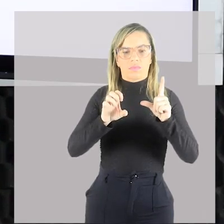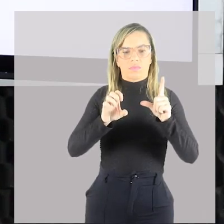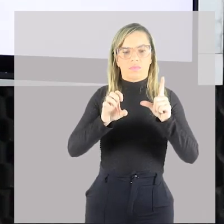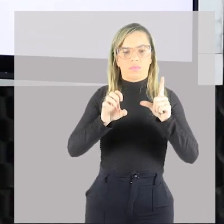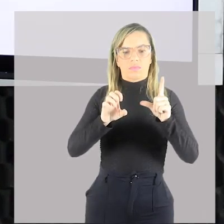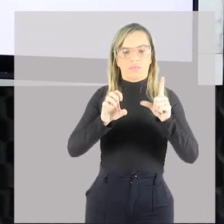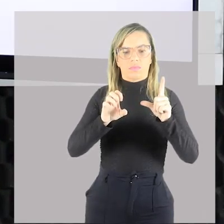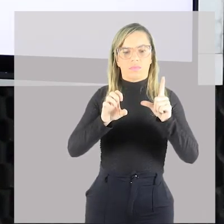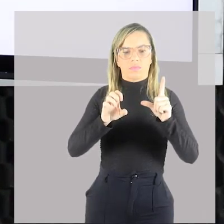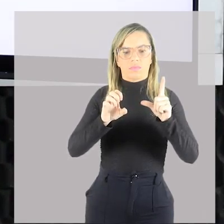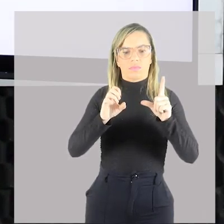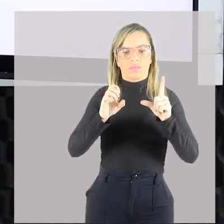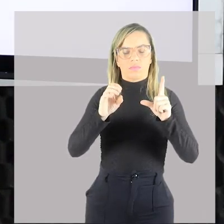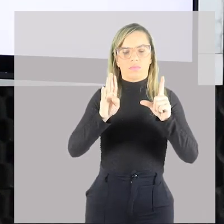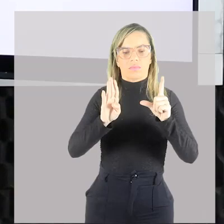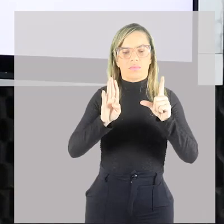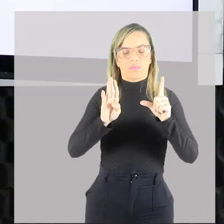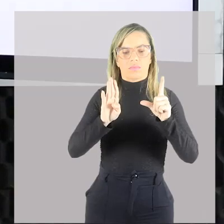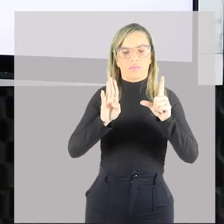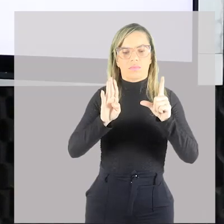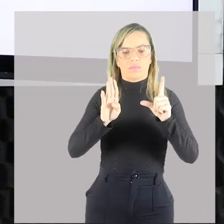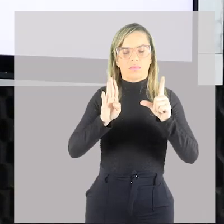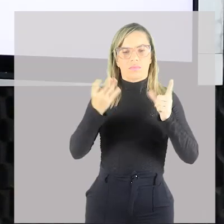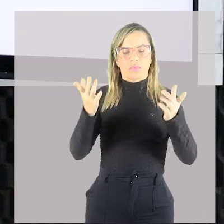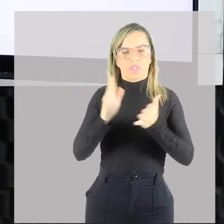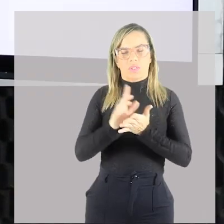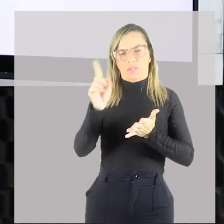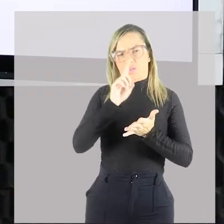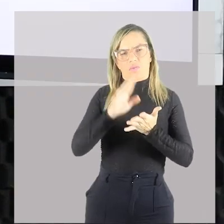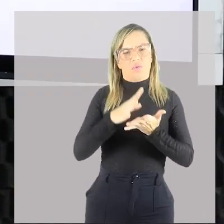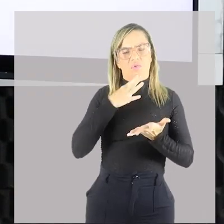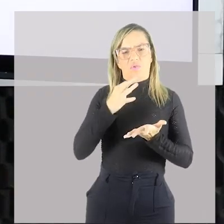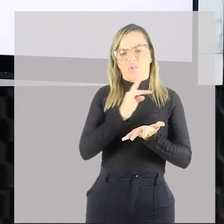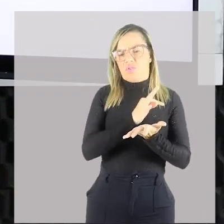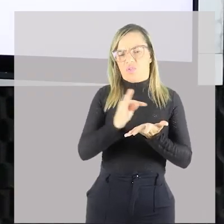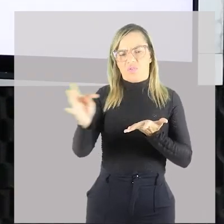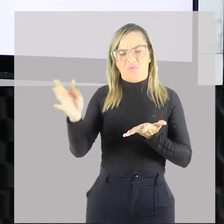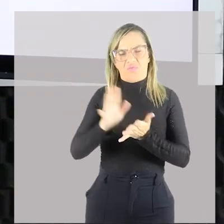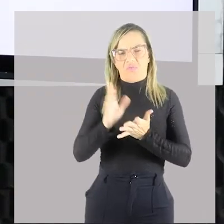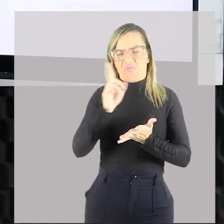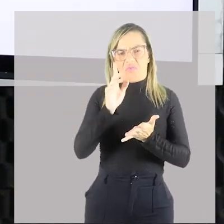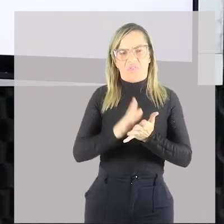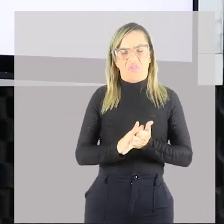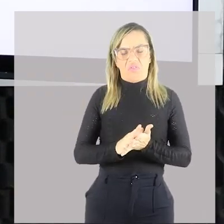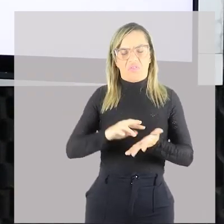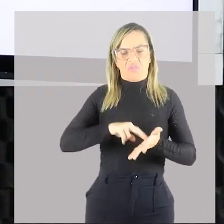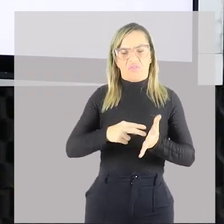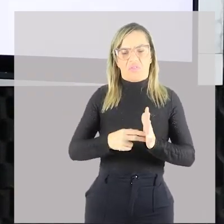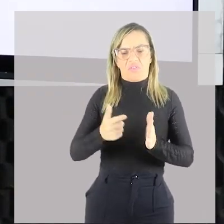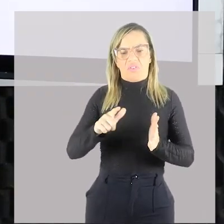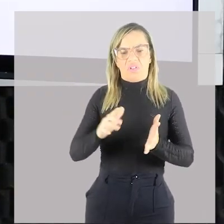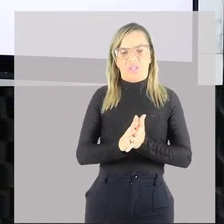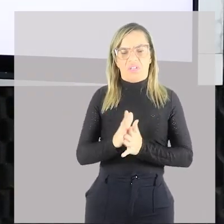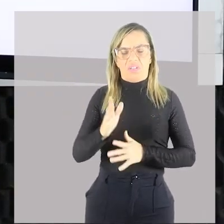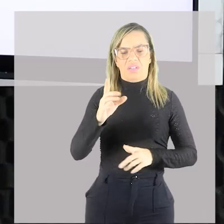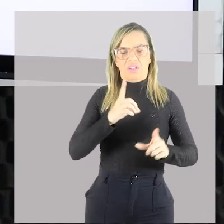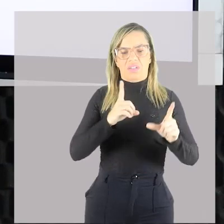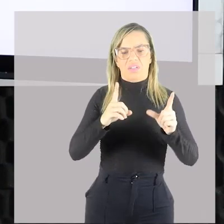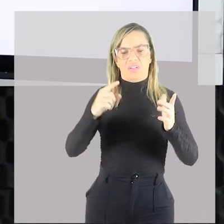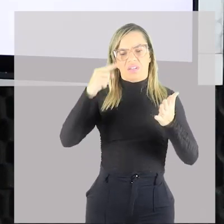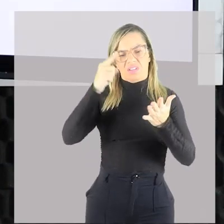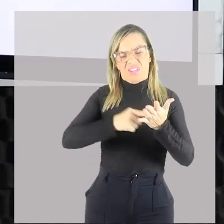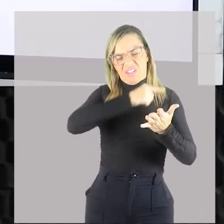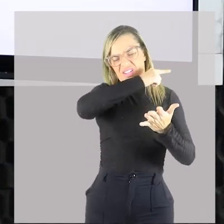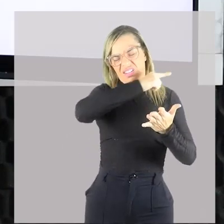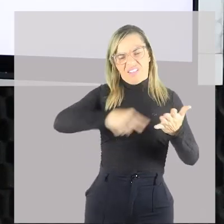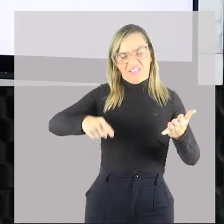Aceita o teocentrismo? Ele não ficou conhecido por isso, né, gente? Nem faz sentido. Condena o absolutismo? Condena. Olha,